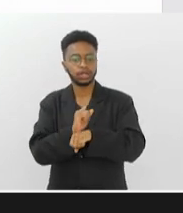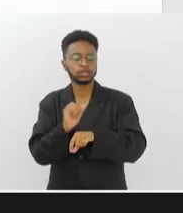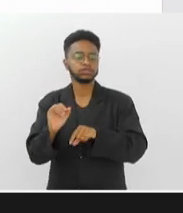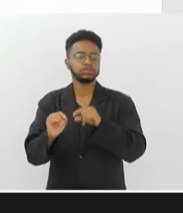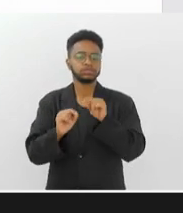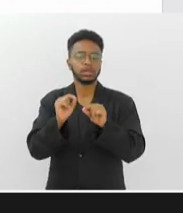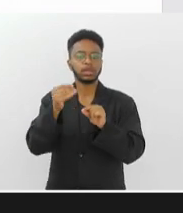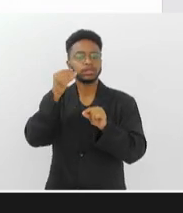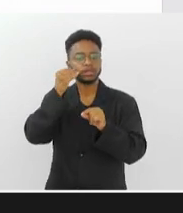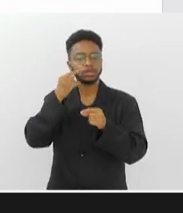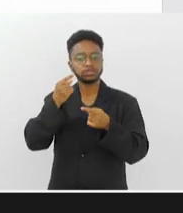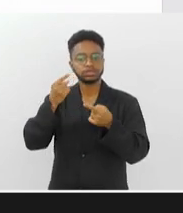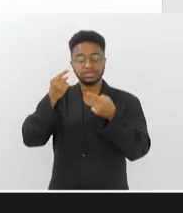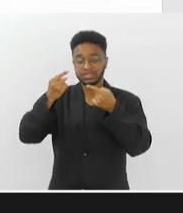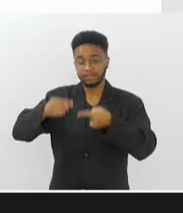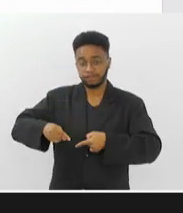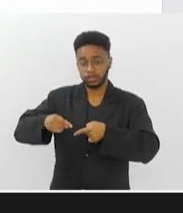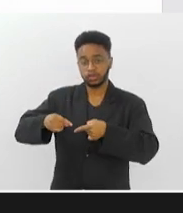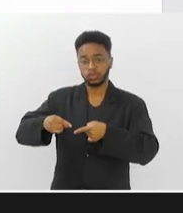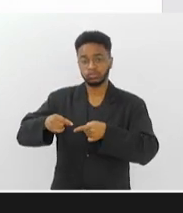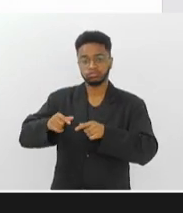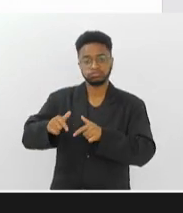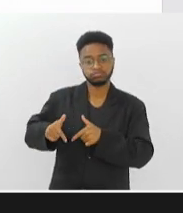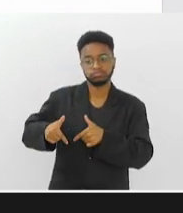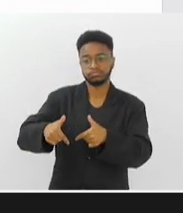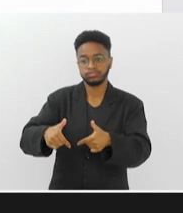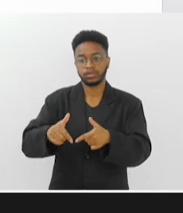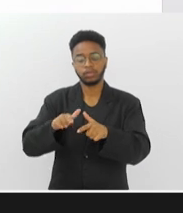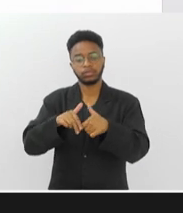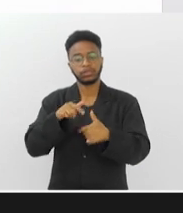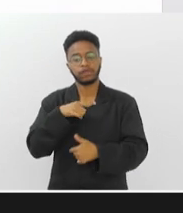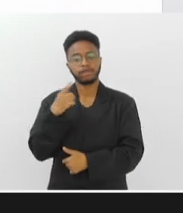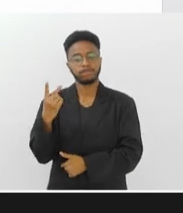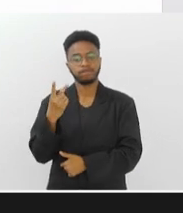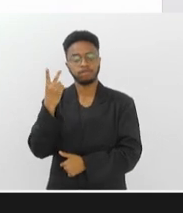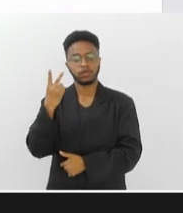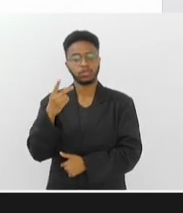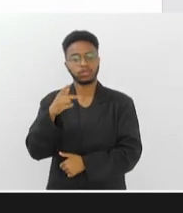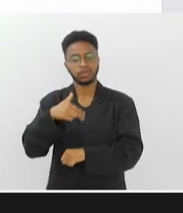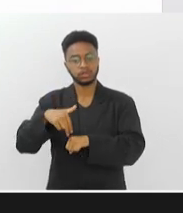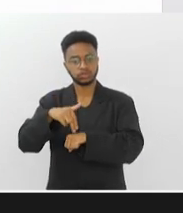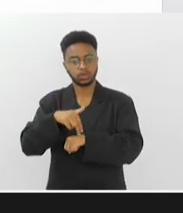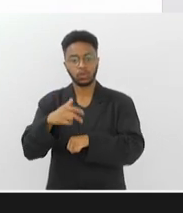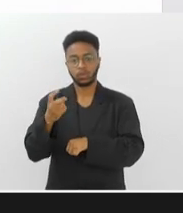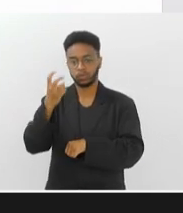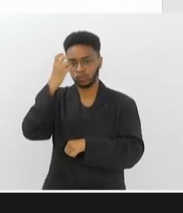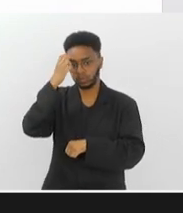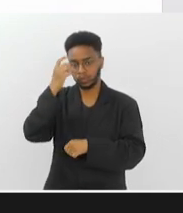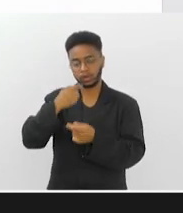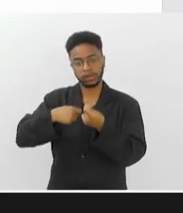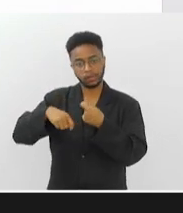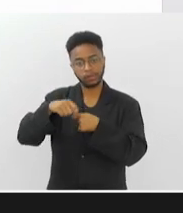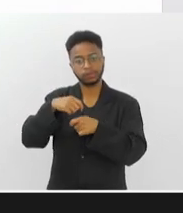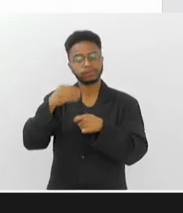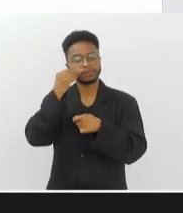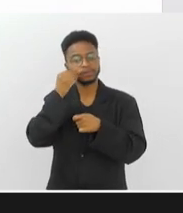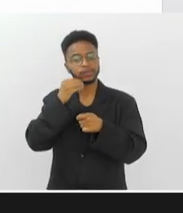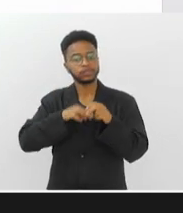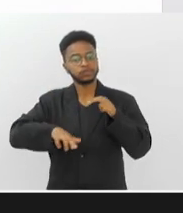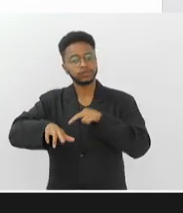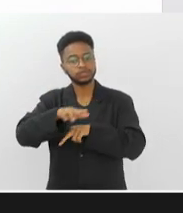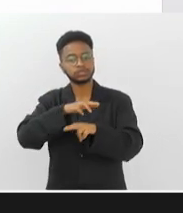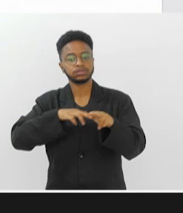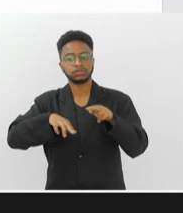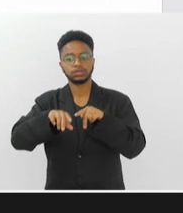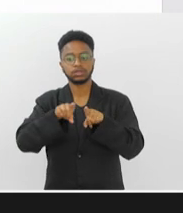abordar esse desafio, promovendo a utilização dos valores nacionais, cultura e recursos para a diversificação e